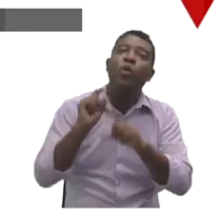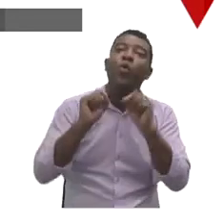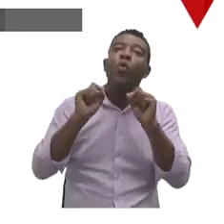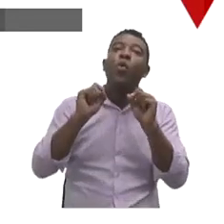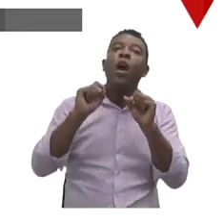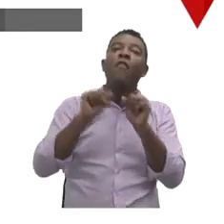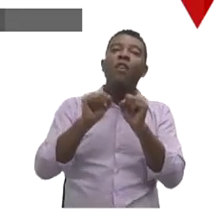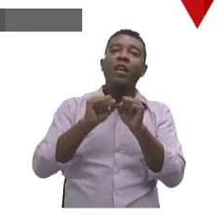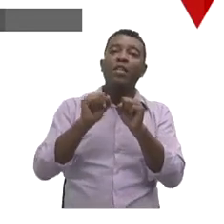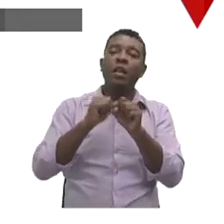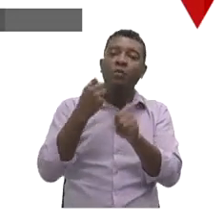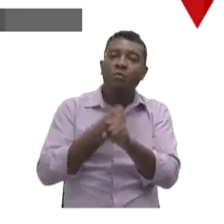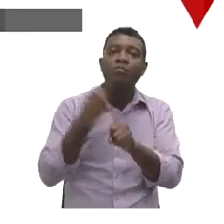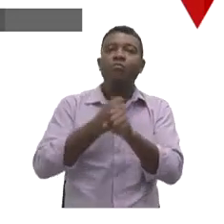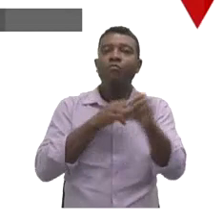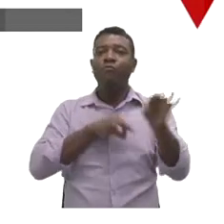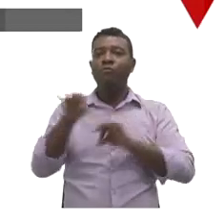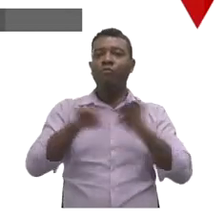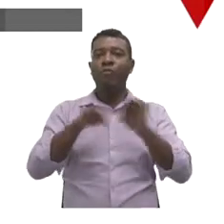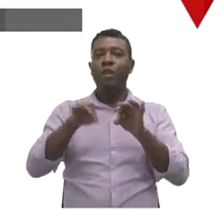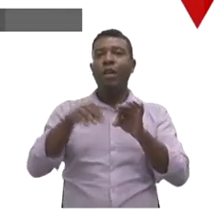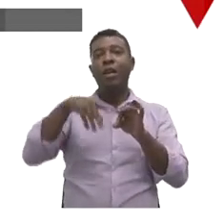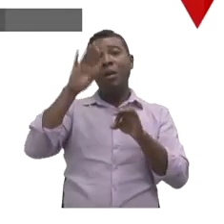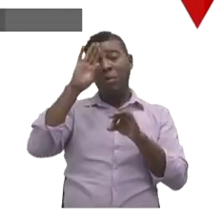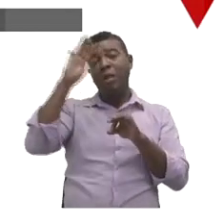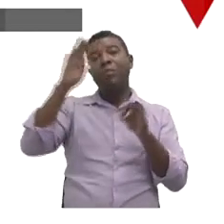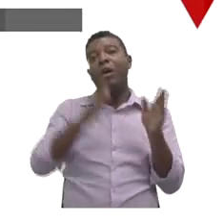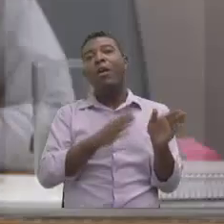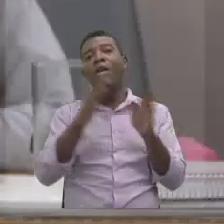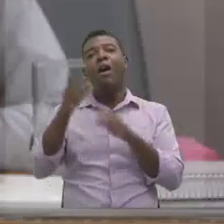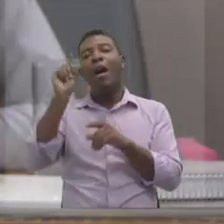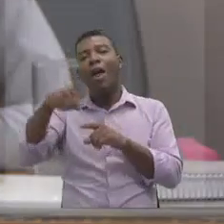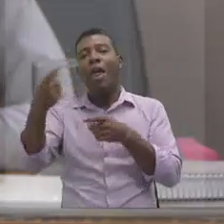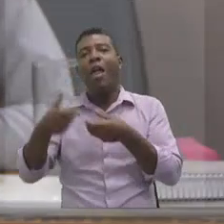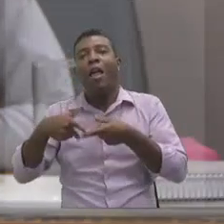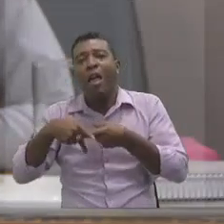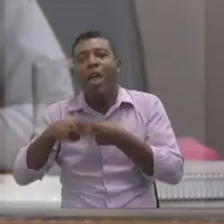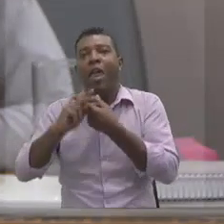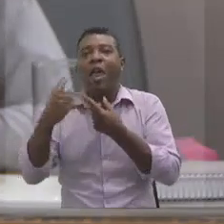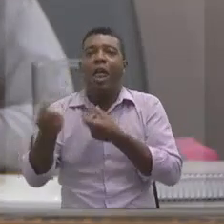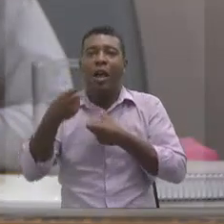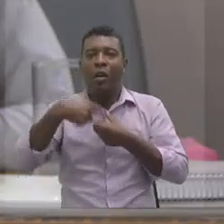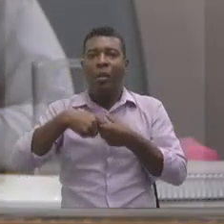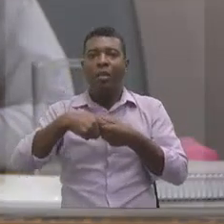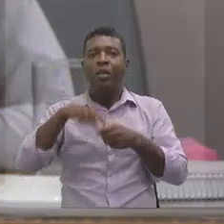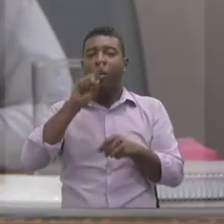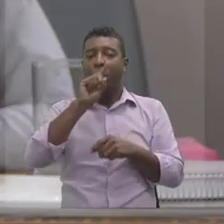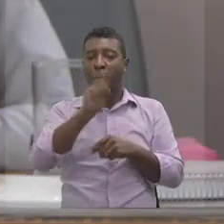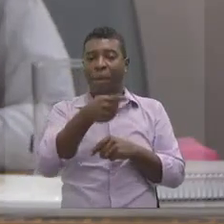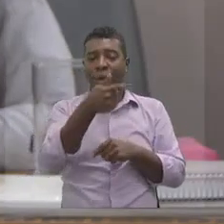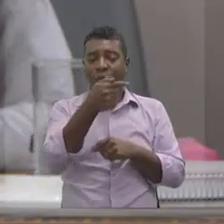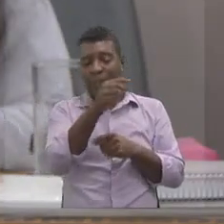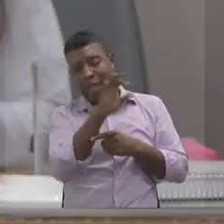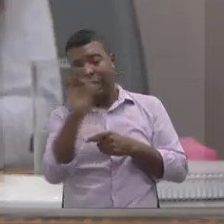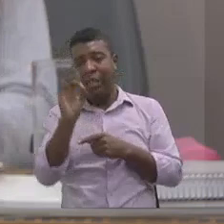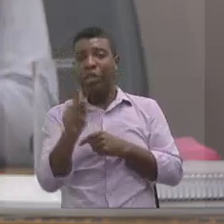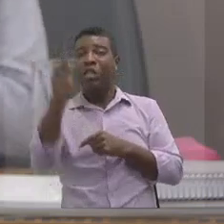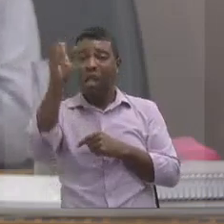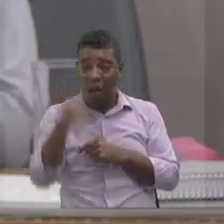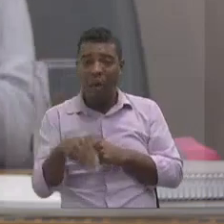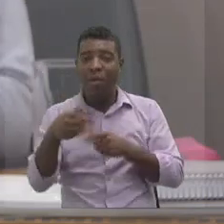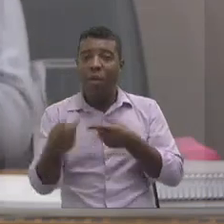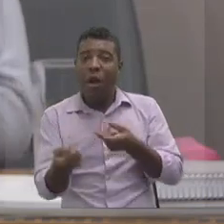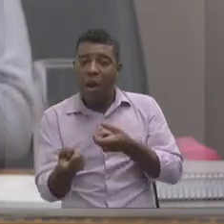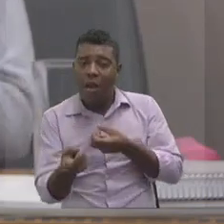seja recuperação a maior parte dos investimentos aqui em recuperação então 1.700 km é em recuperação né quase